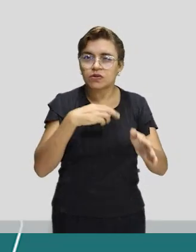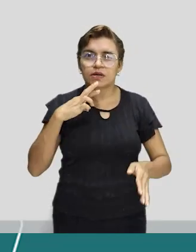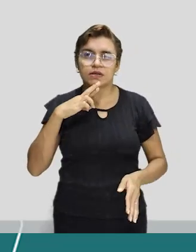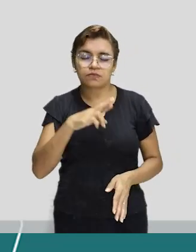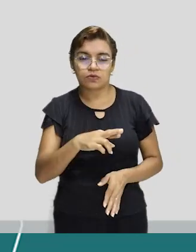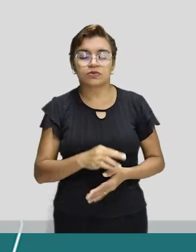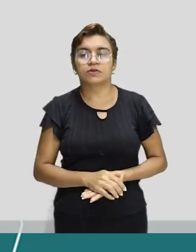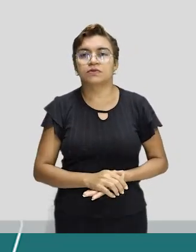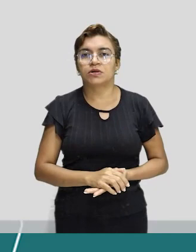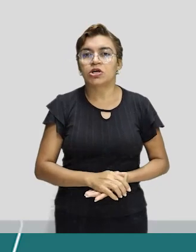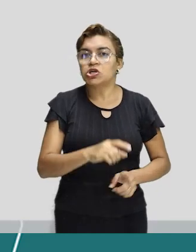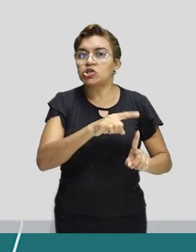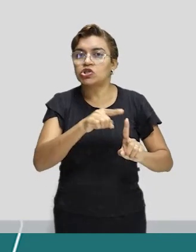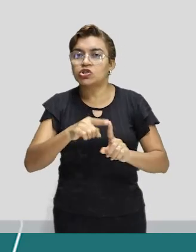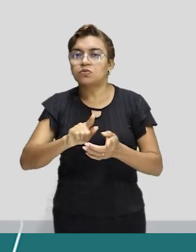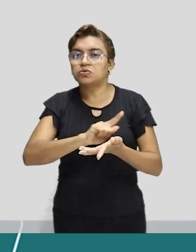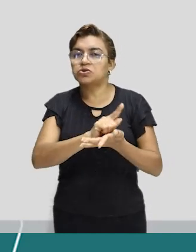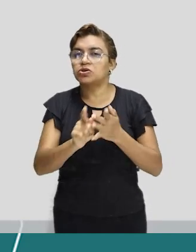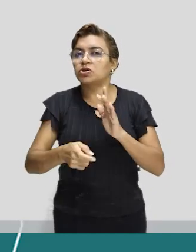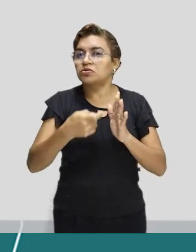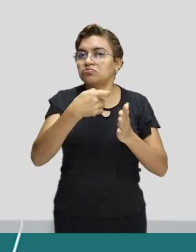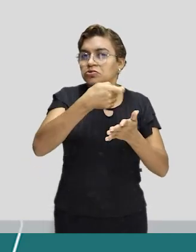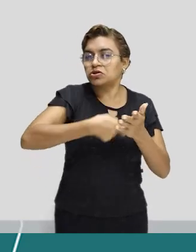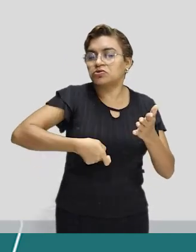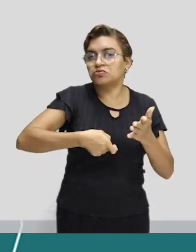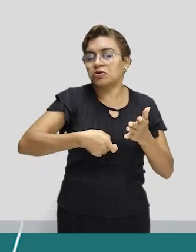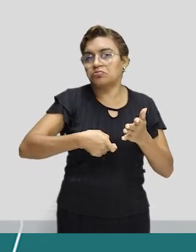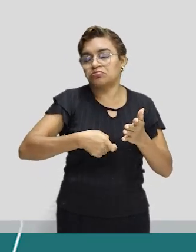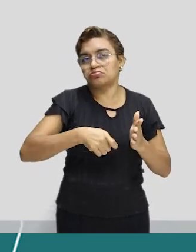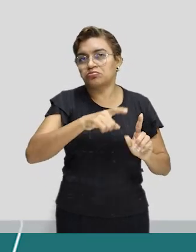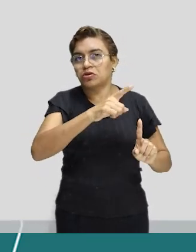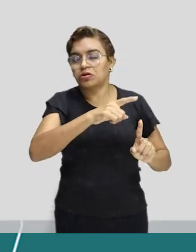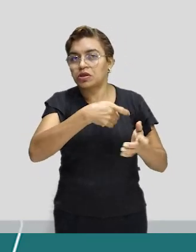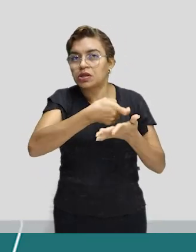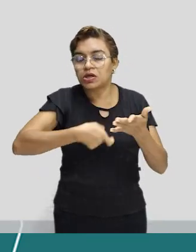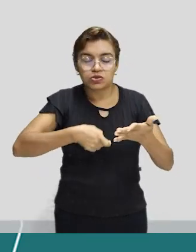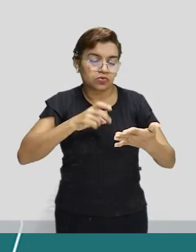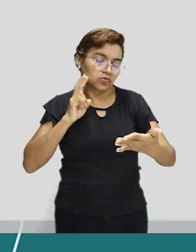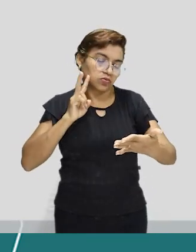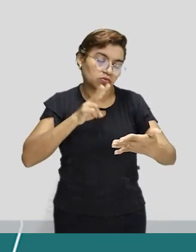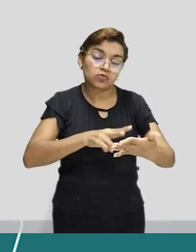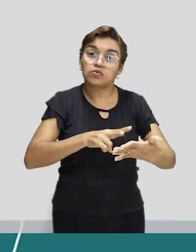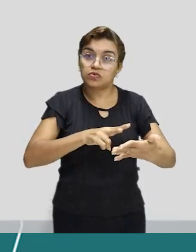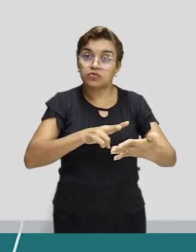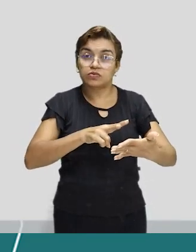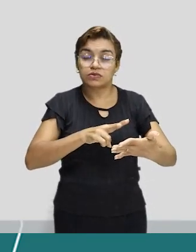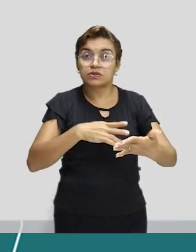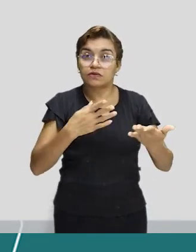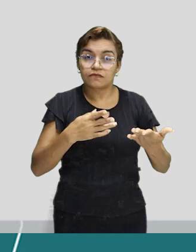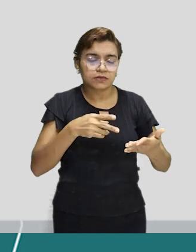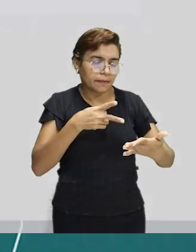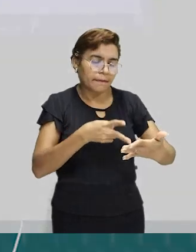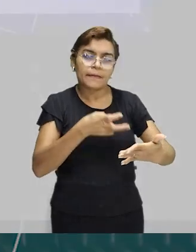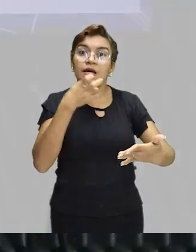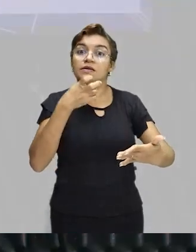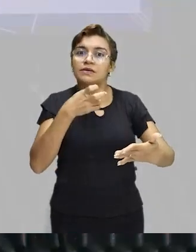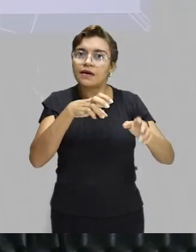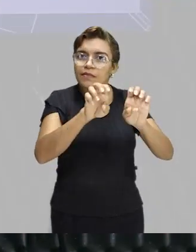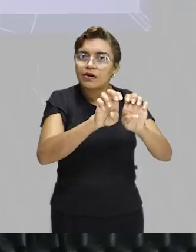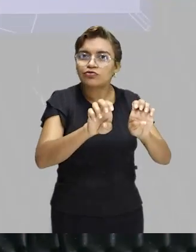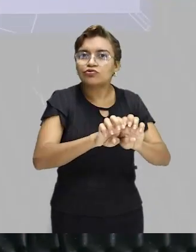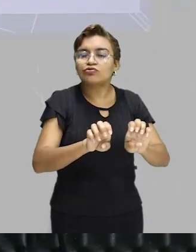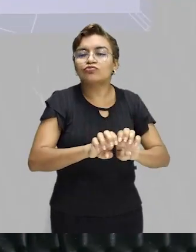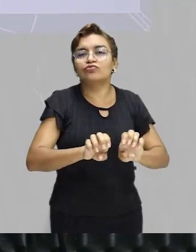de gênero textual é esse texto? Então, você olha o texto por cima e pelo layout dele ou pela